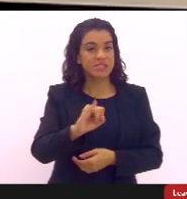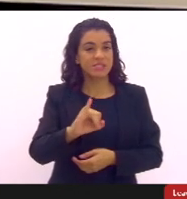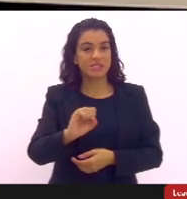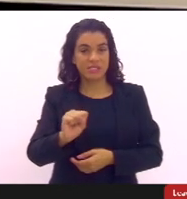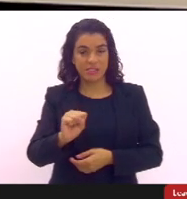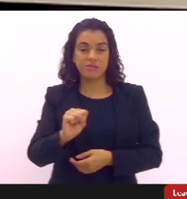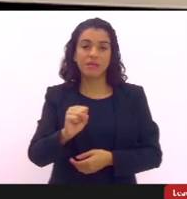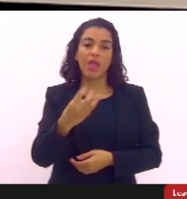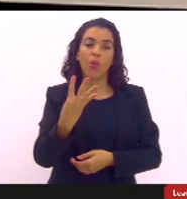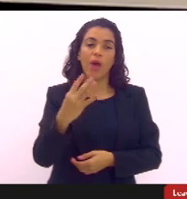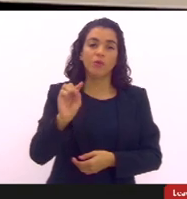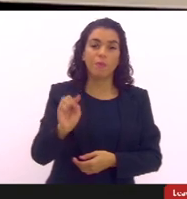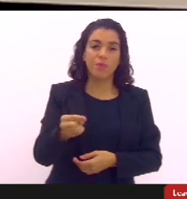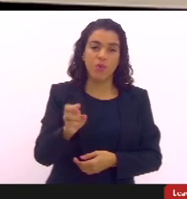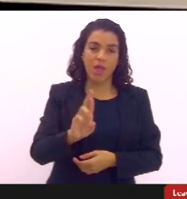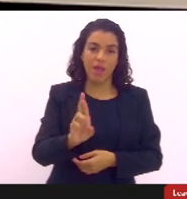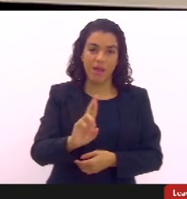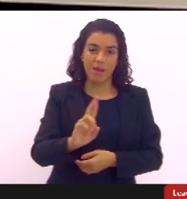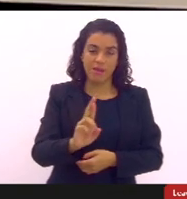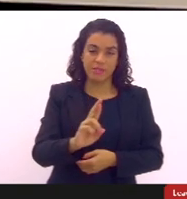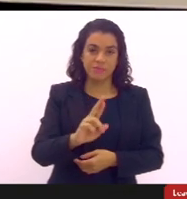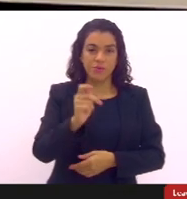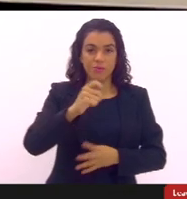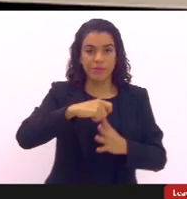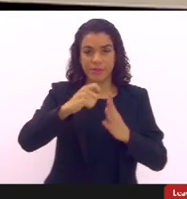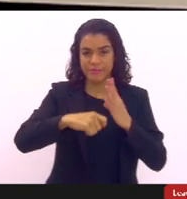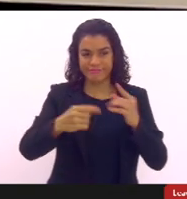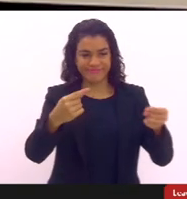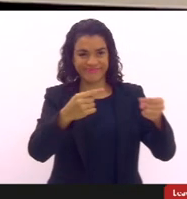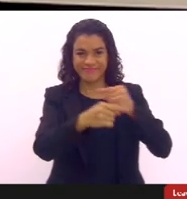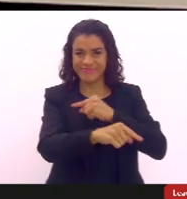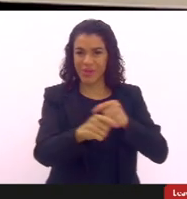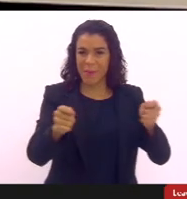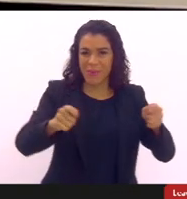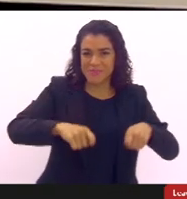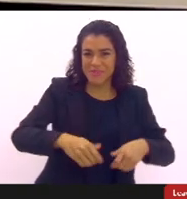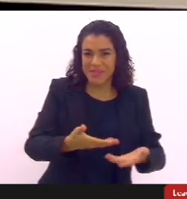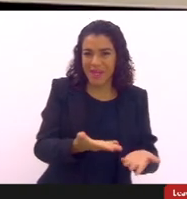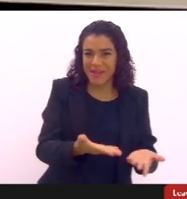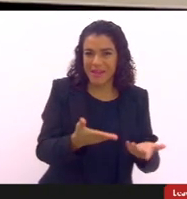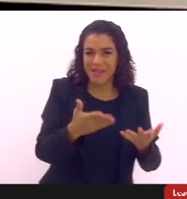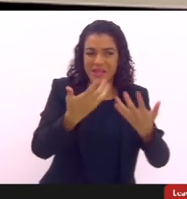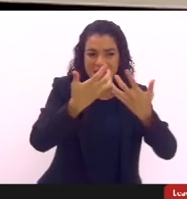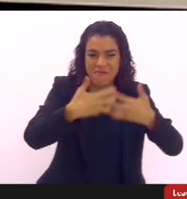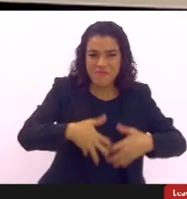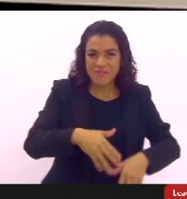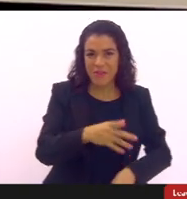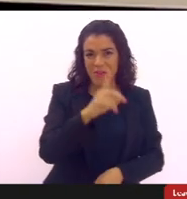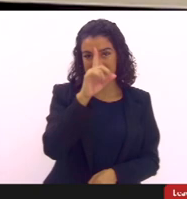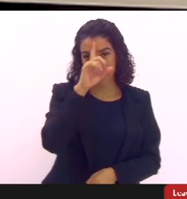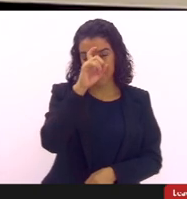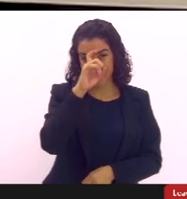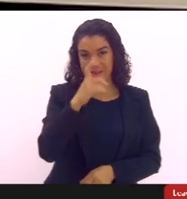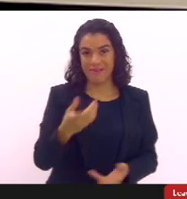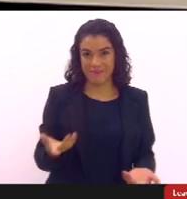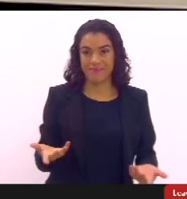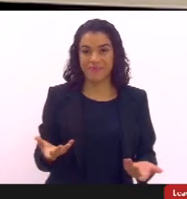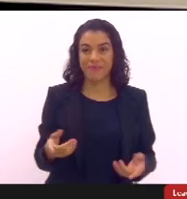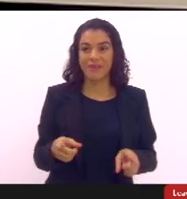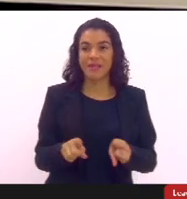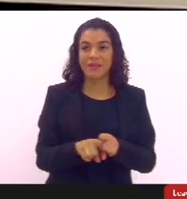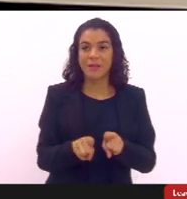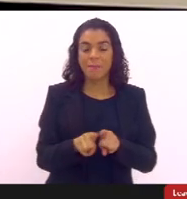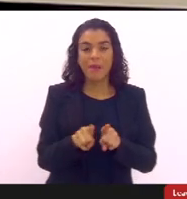de R$ 4.000 por mês, que é absolutamente incompatível com a possibilidade de fazer esse equipamento funcionar. E sem esse equipamento